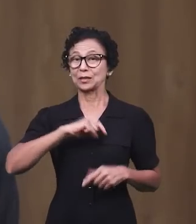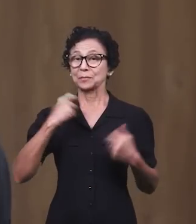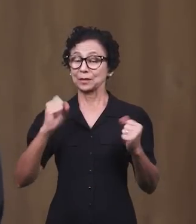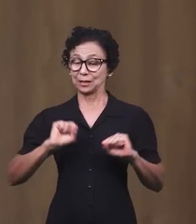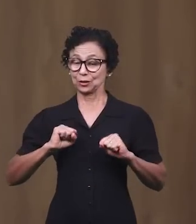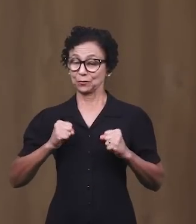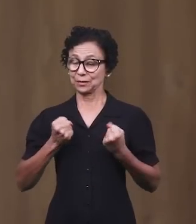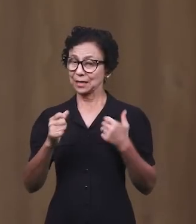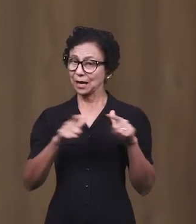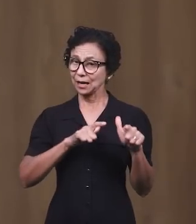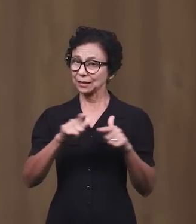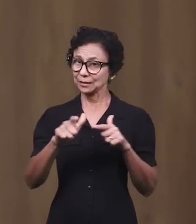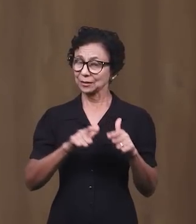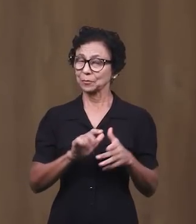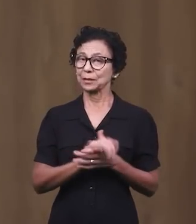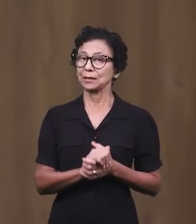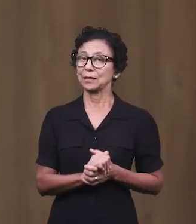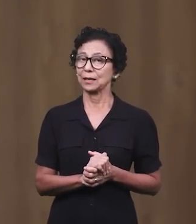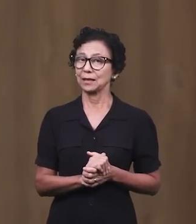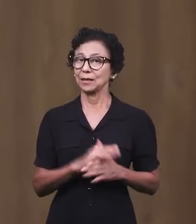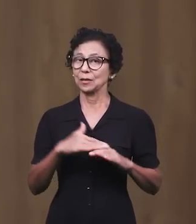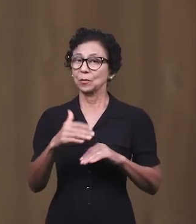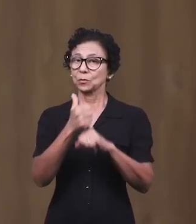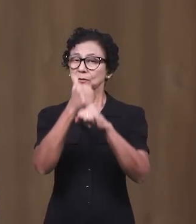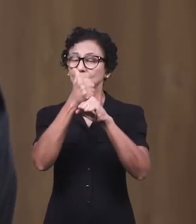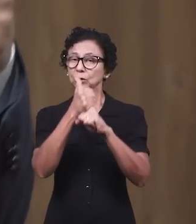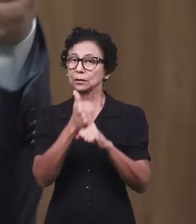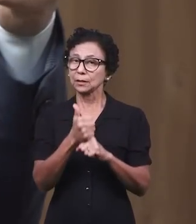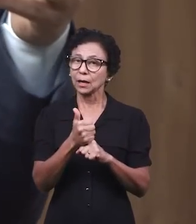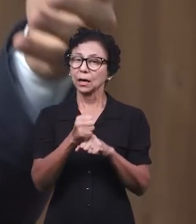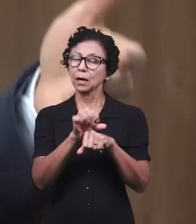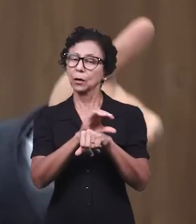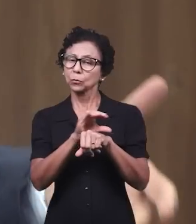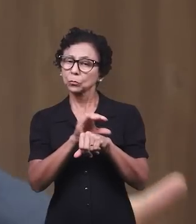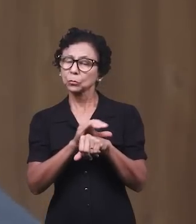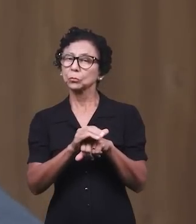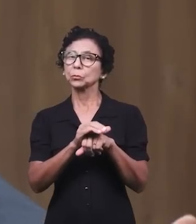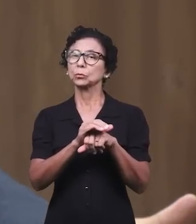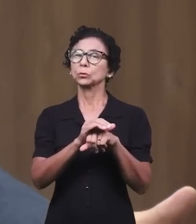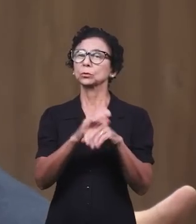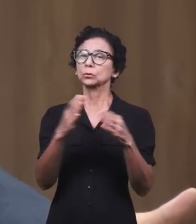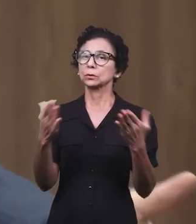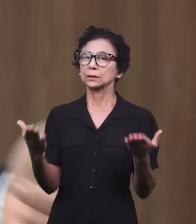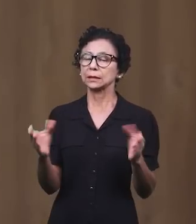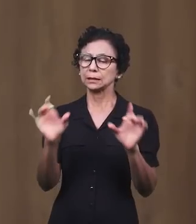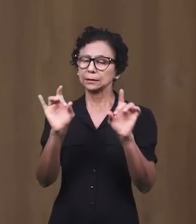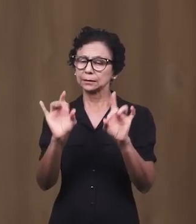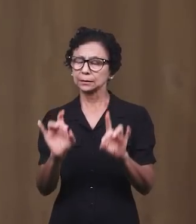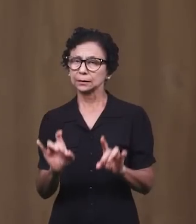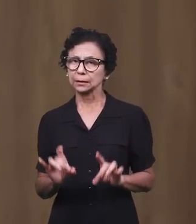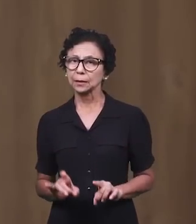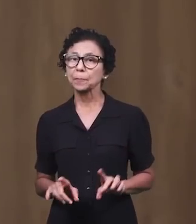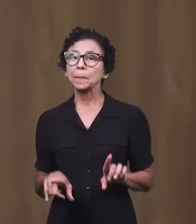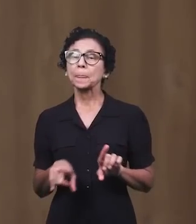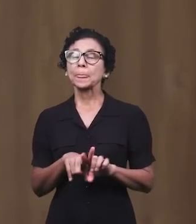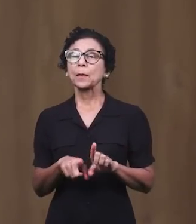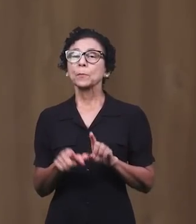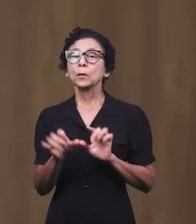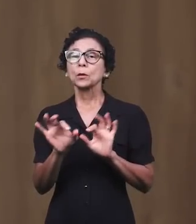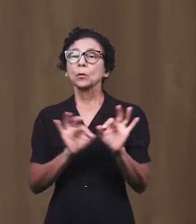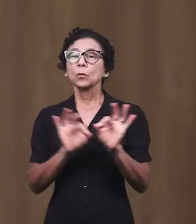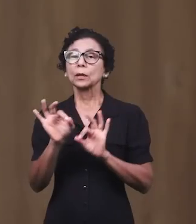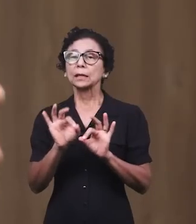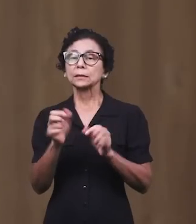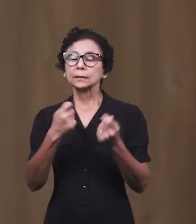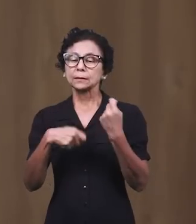buscarmos o aperfeiçoamento profissional, buscarmos até a educação financeira para que você tenha sabedoria na gestão do seu